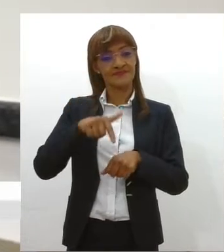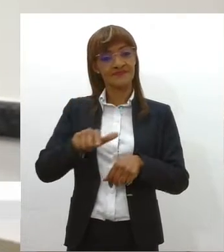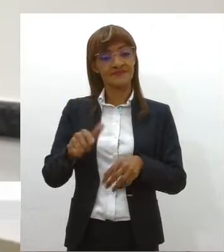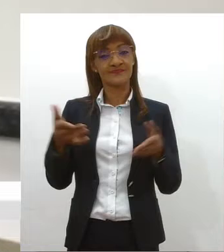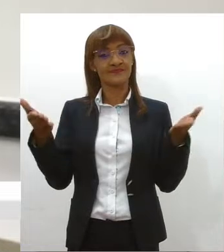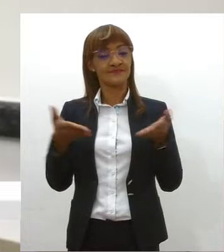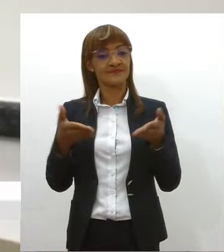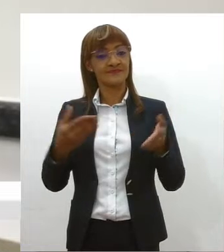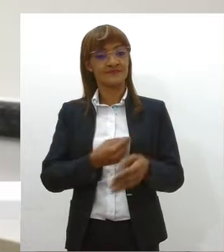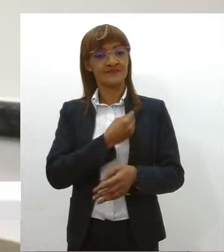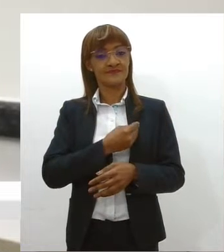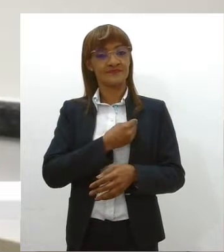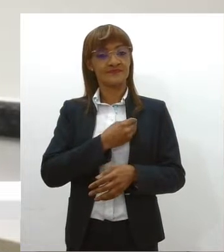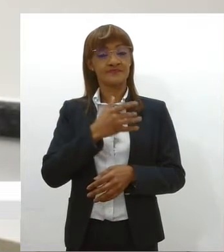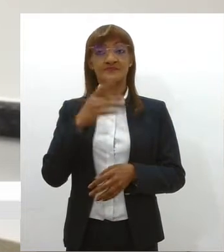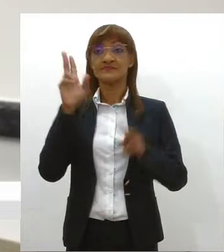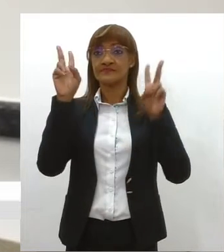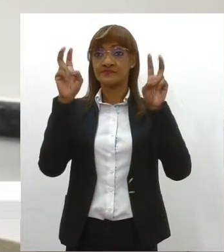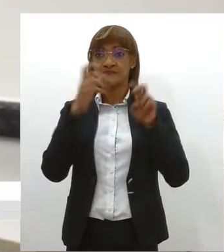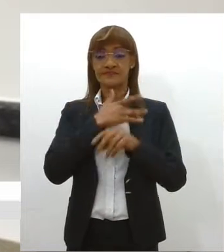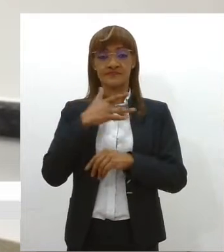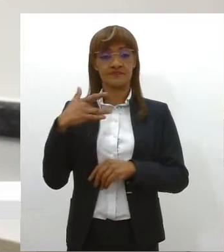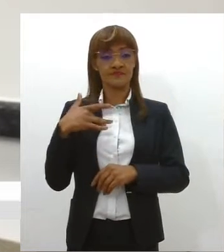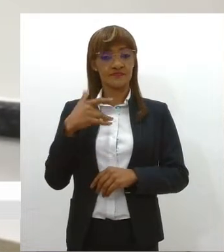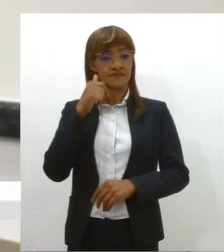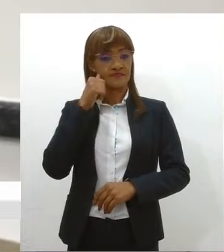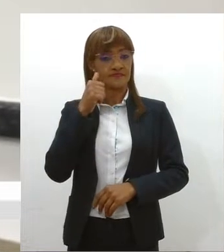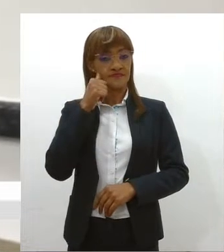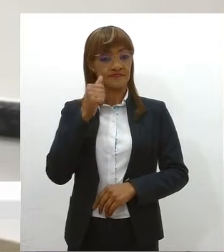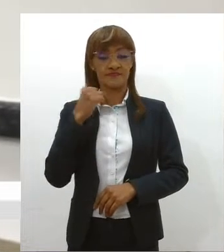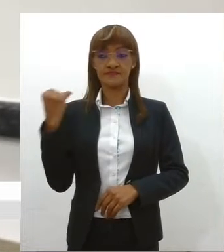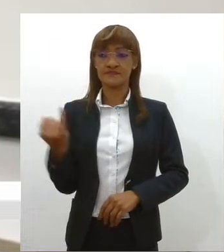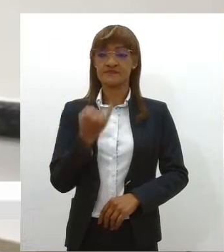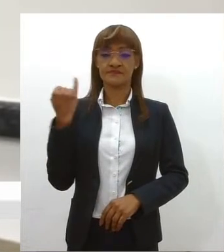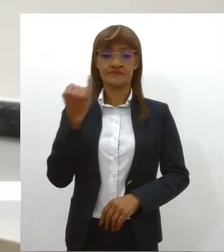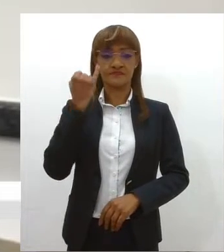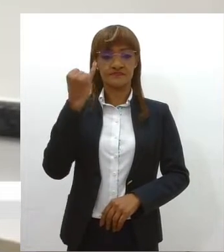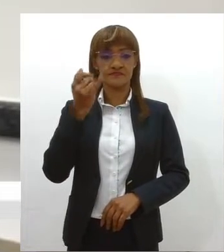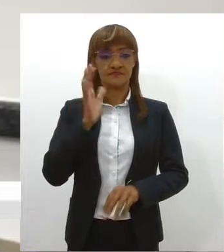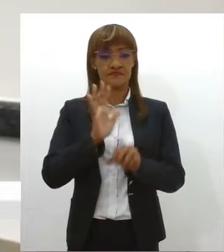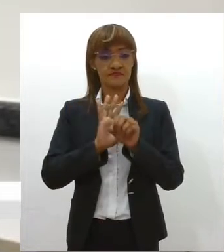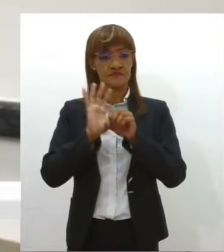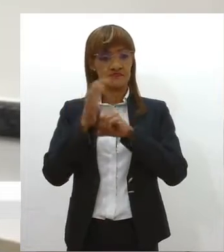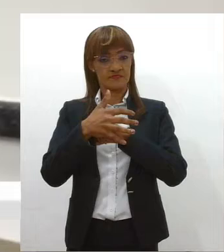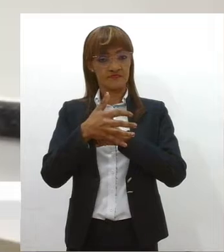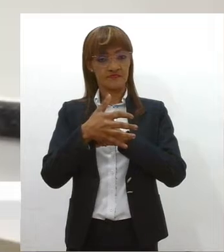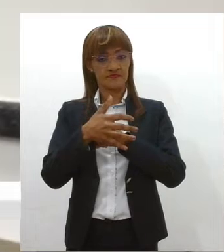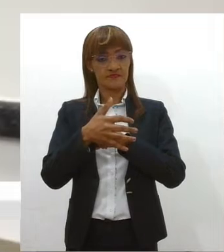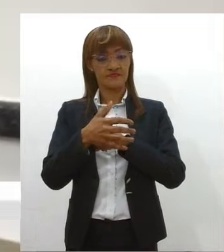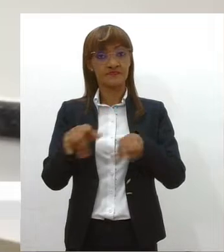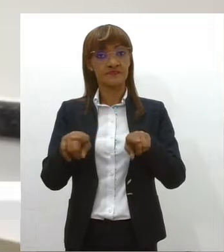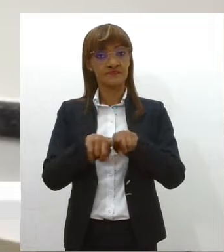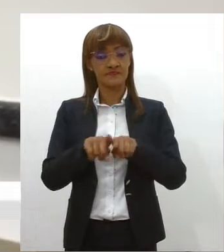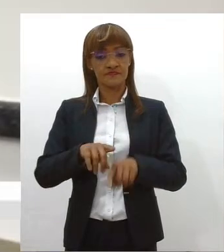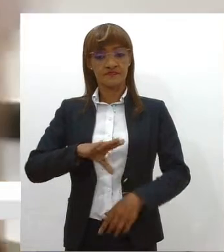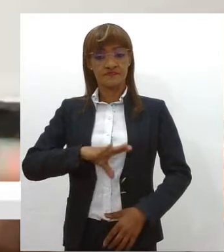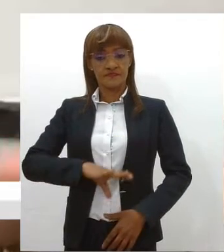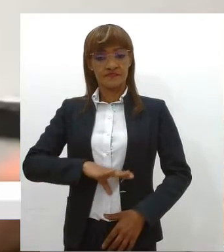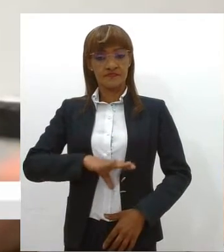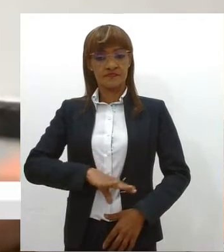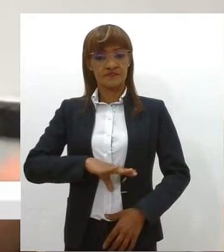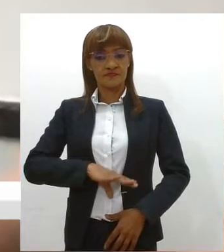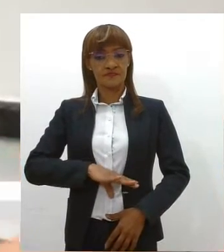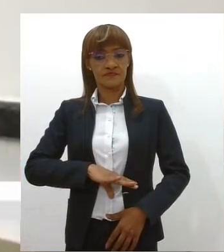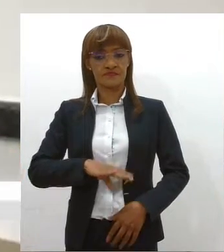sobre saúde feminina. E temos um tema muito importante hoje, Covid e ciclo menstrual. Muitas pessoas acreditavam que não